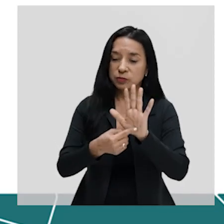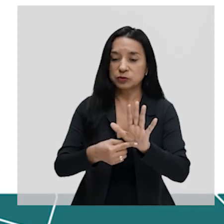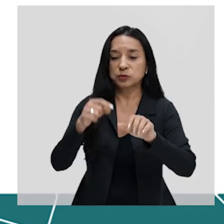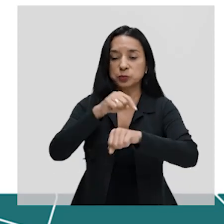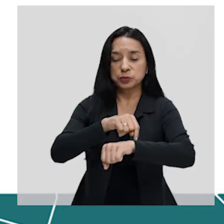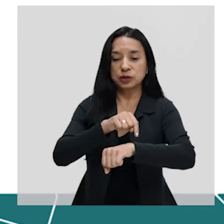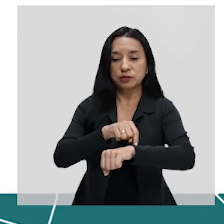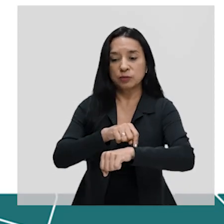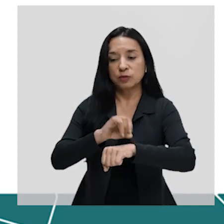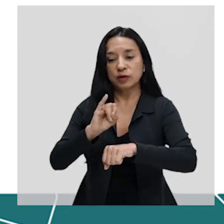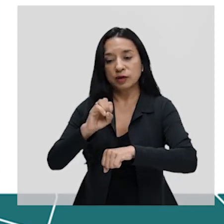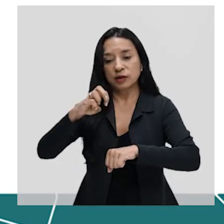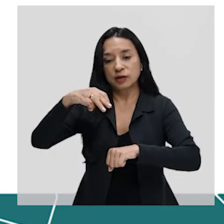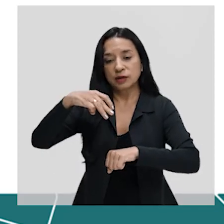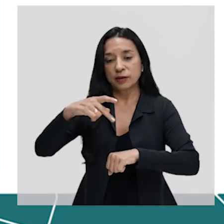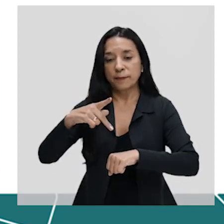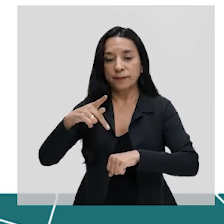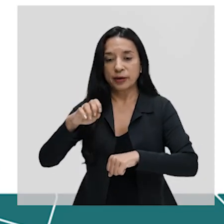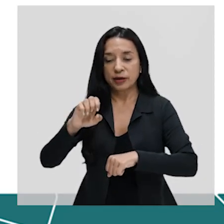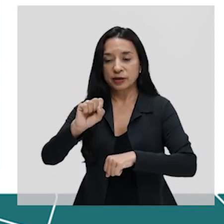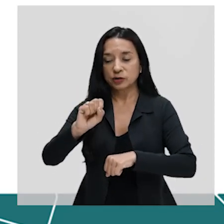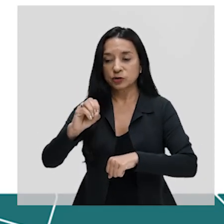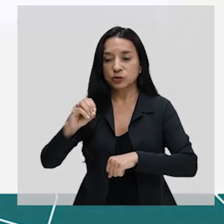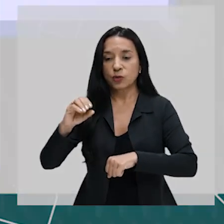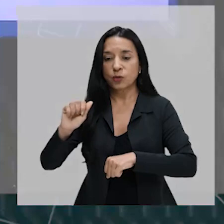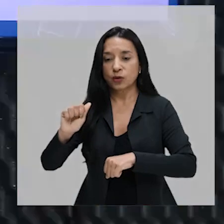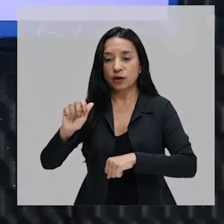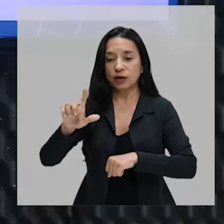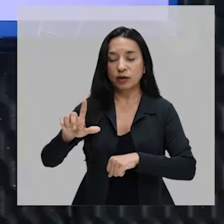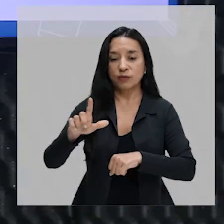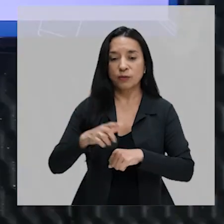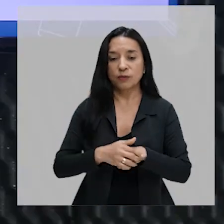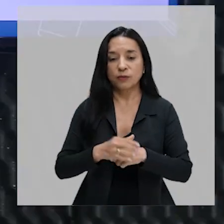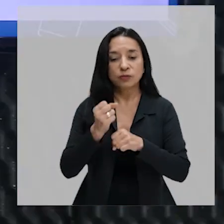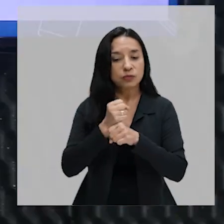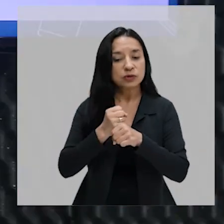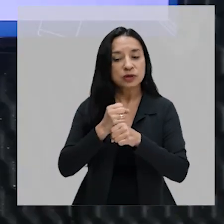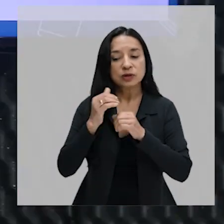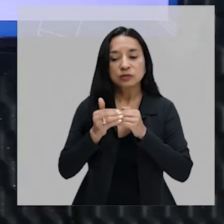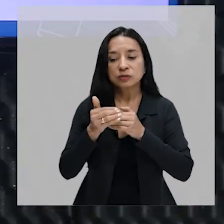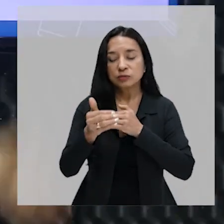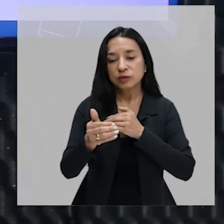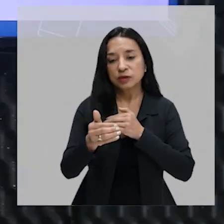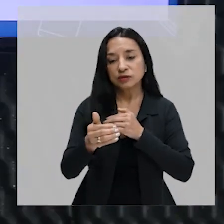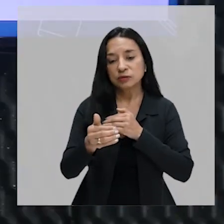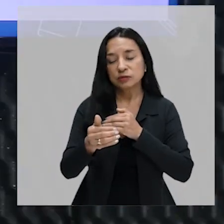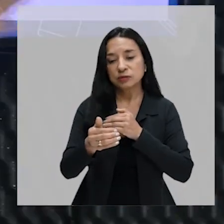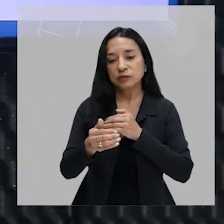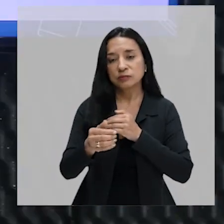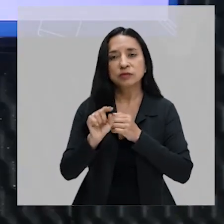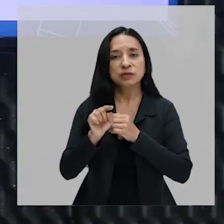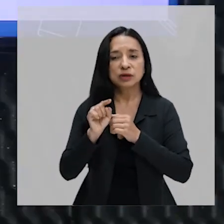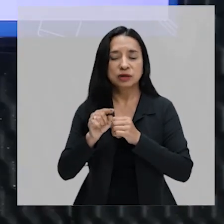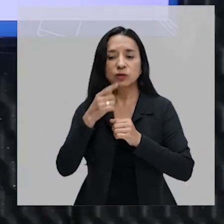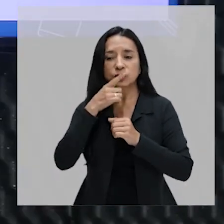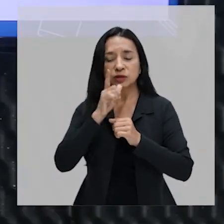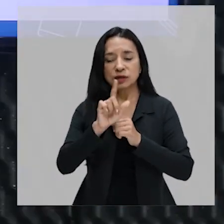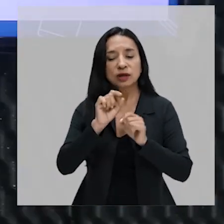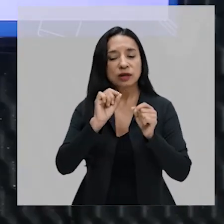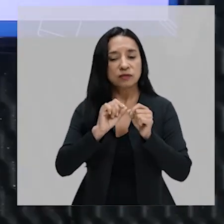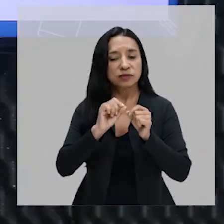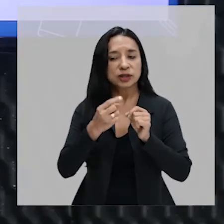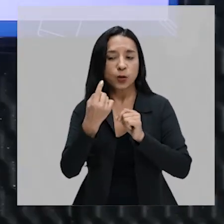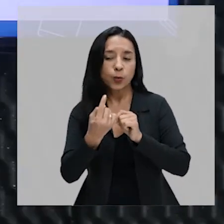ver, ó. Faz anos. Os anos passam. Alguém consegue aqui fazer um ano? Fazer 2 anos?